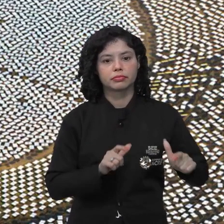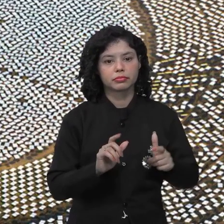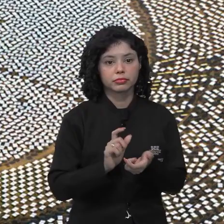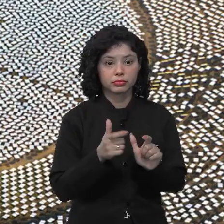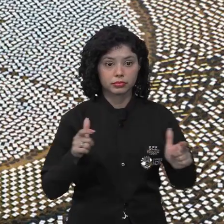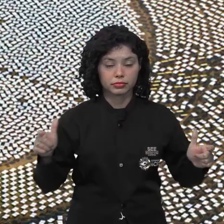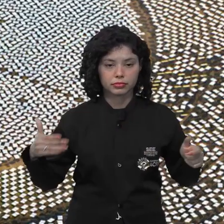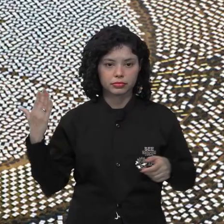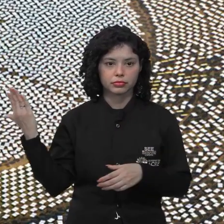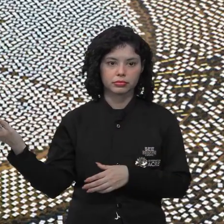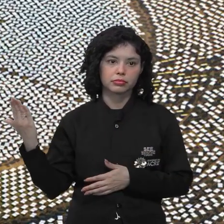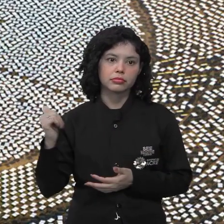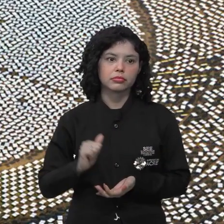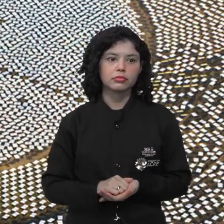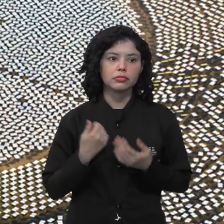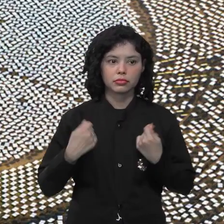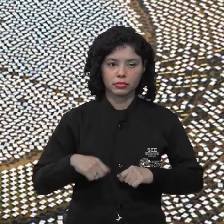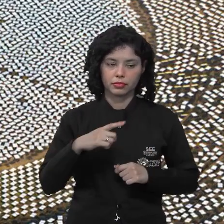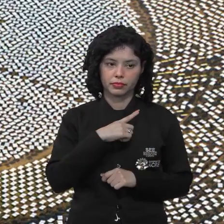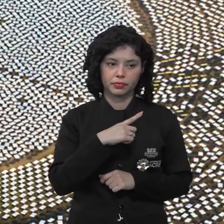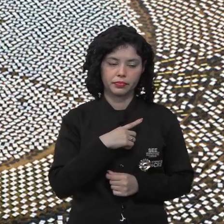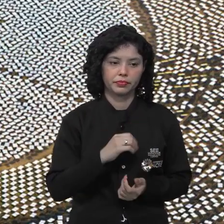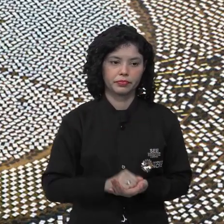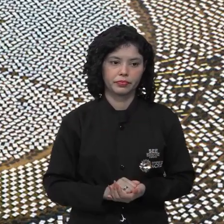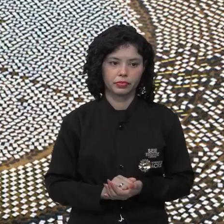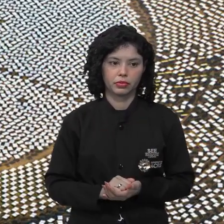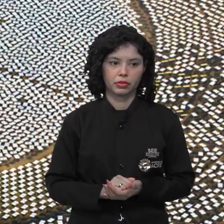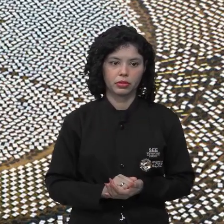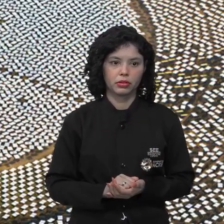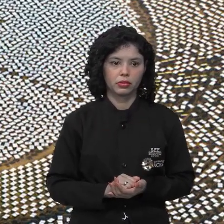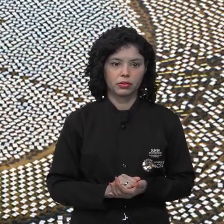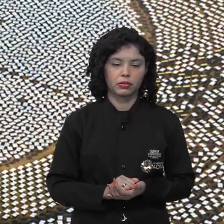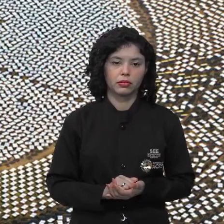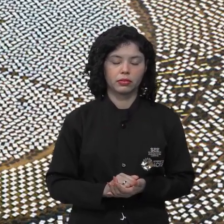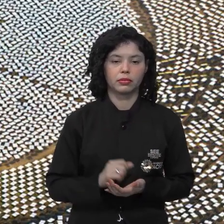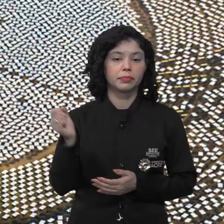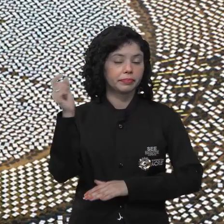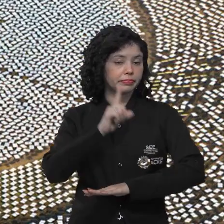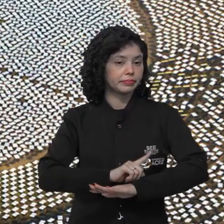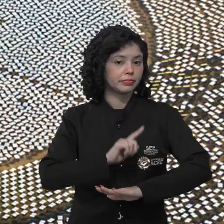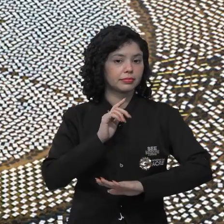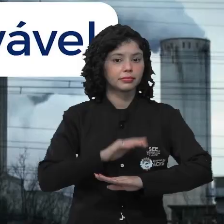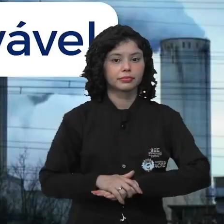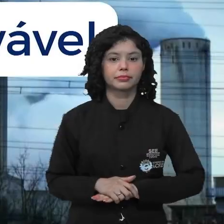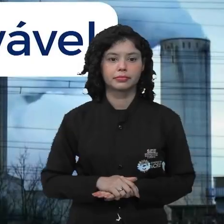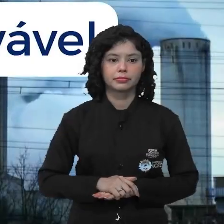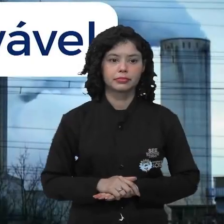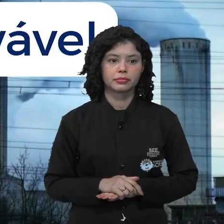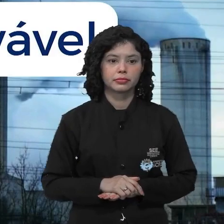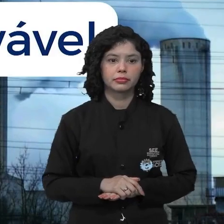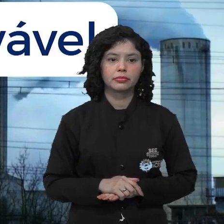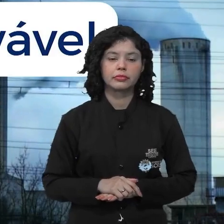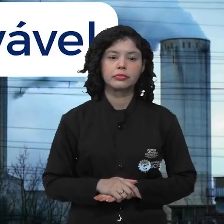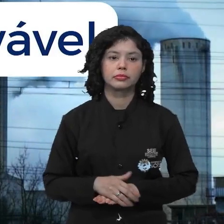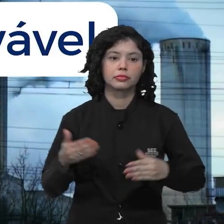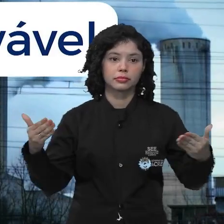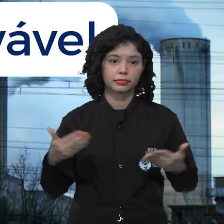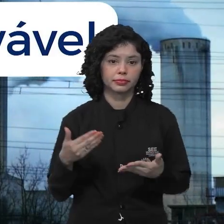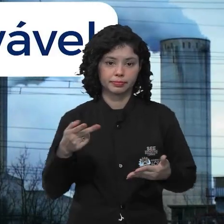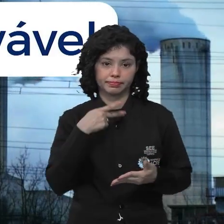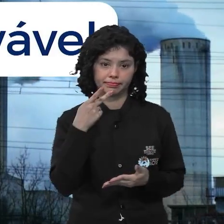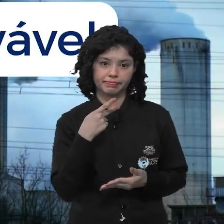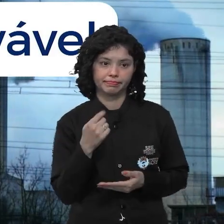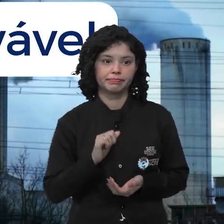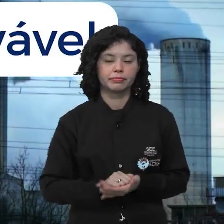o tamanho, né, do espaço que a gente precisa ter para ter uma usina solar, tá? E agora a gente vai falar